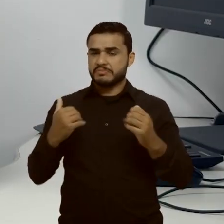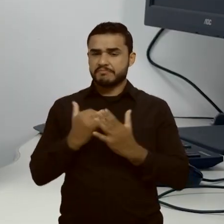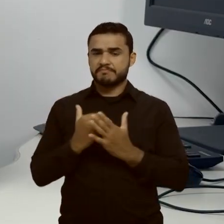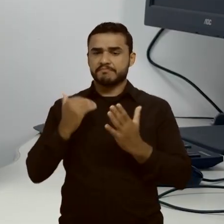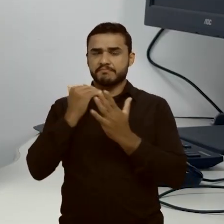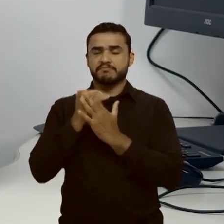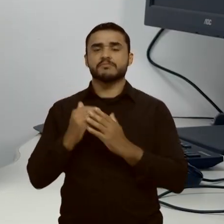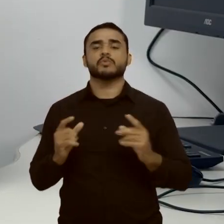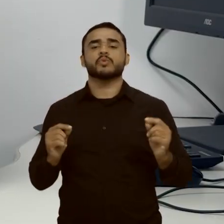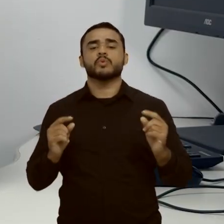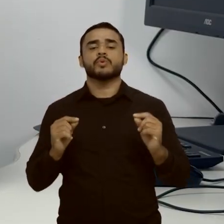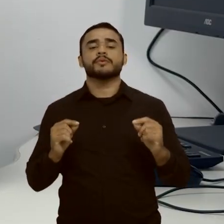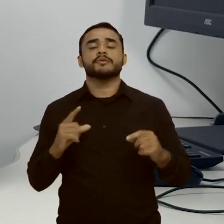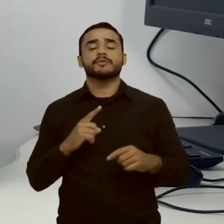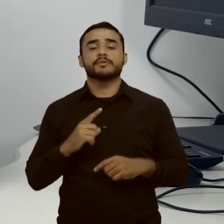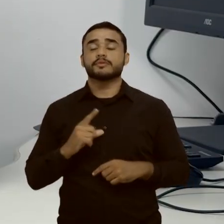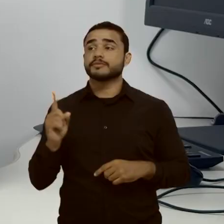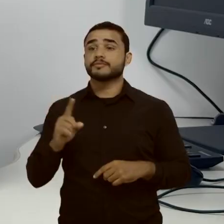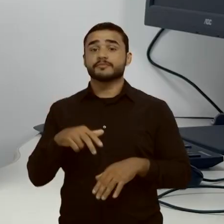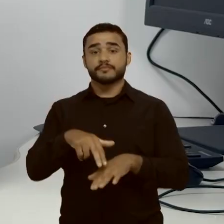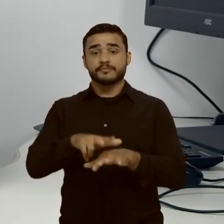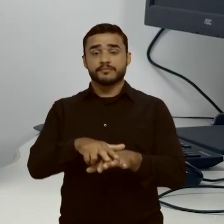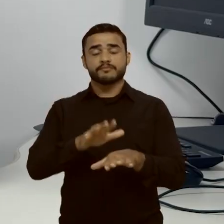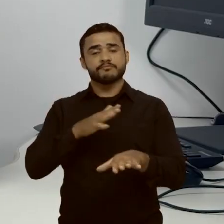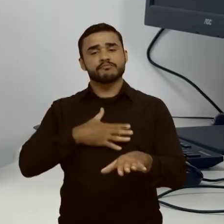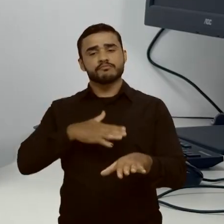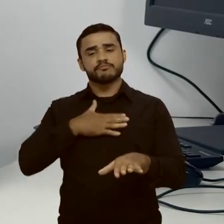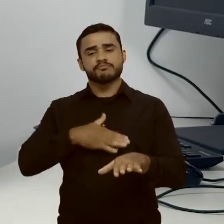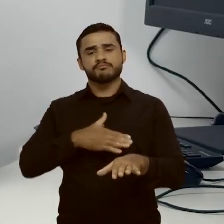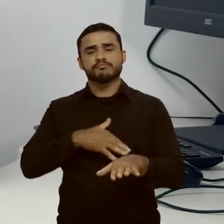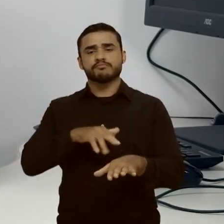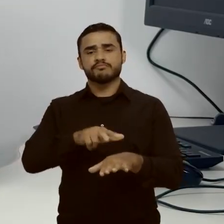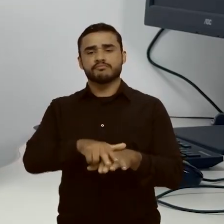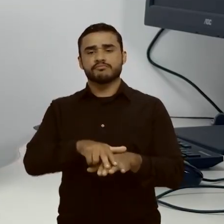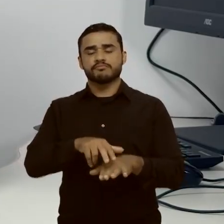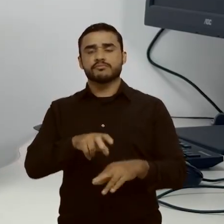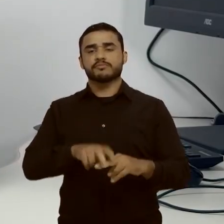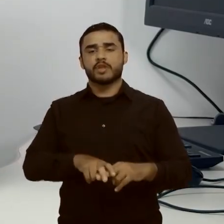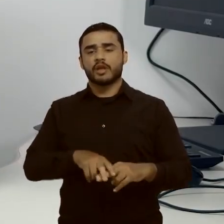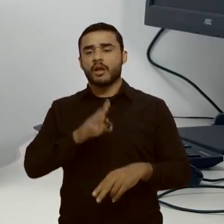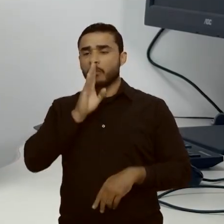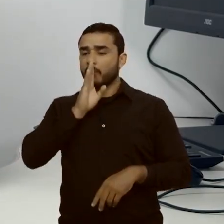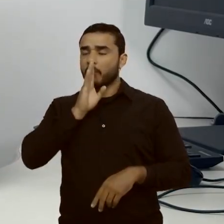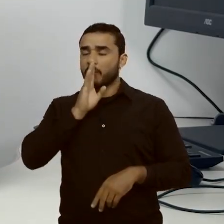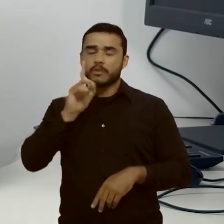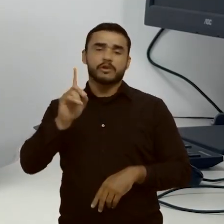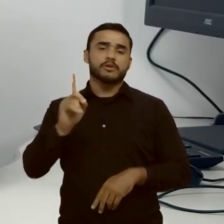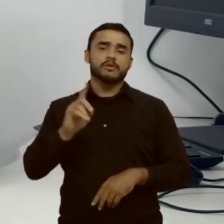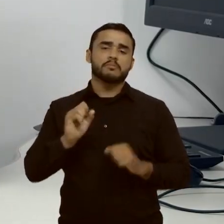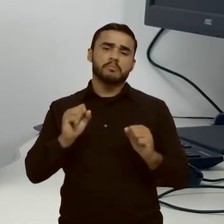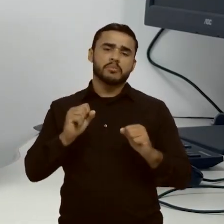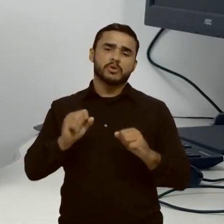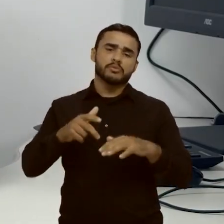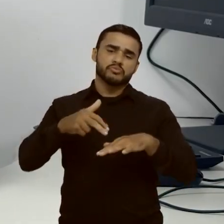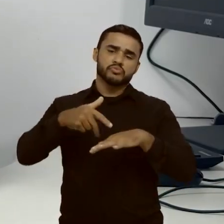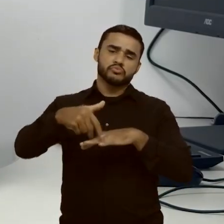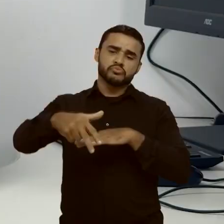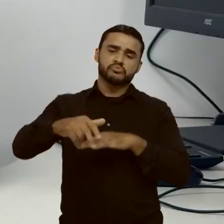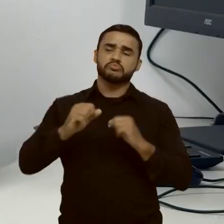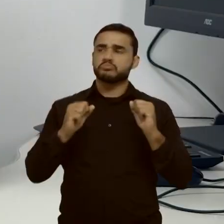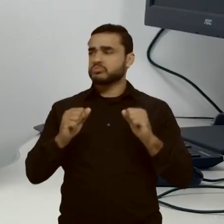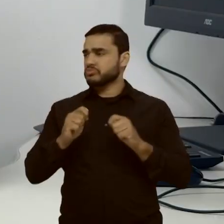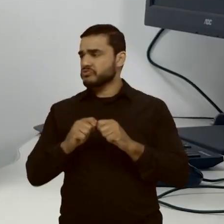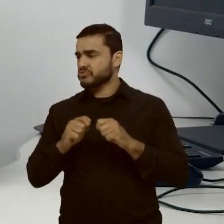dizer que é um repouso relativo. A gente também não quer que fique só sentado, parado, não. Você pode fazer suas atividades dentro de